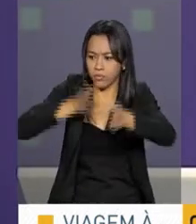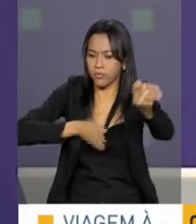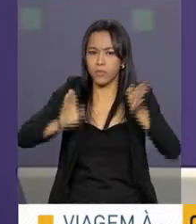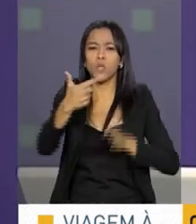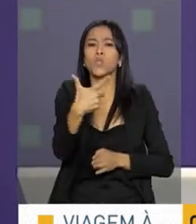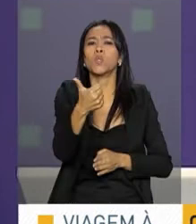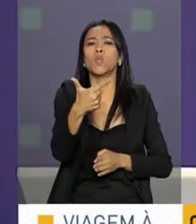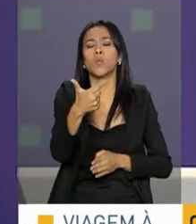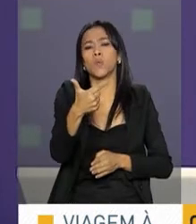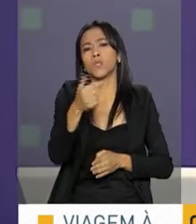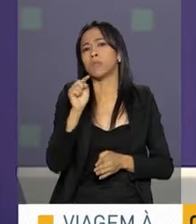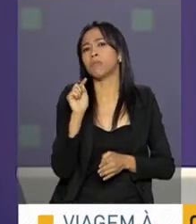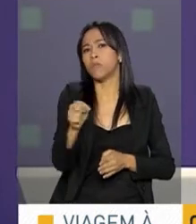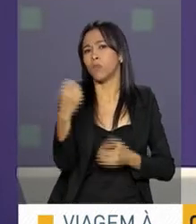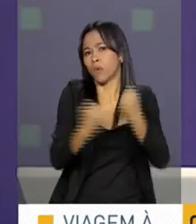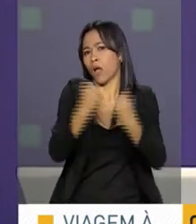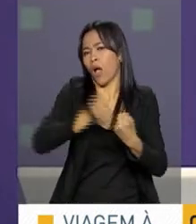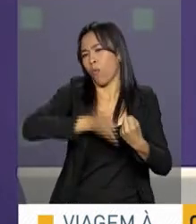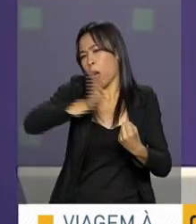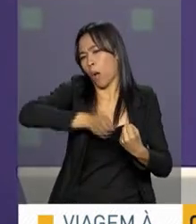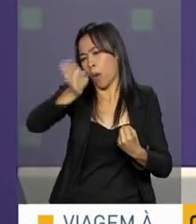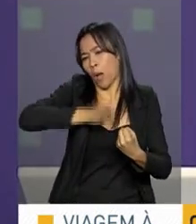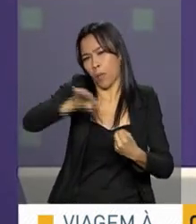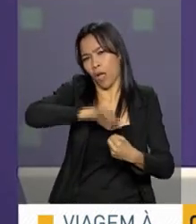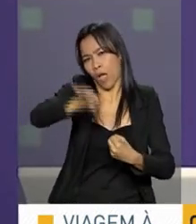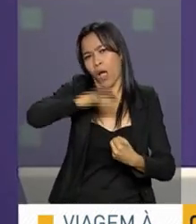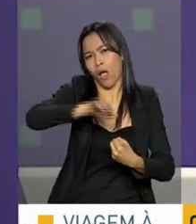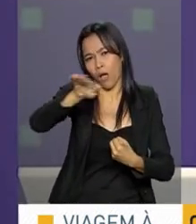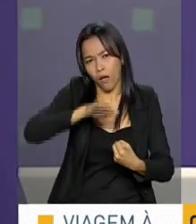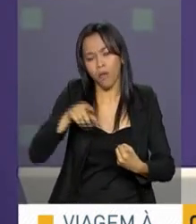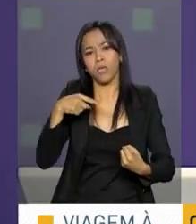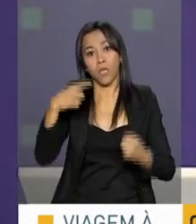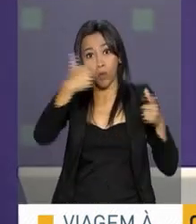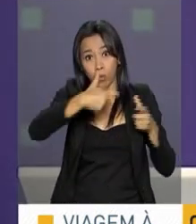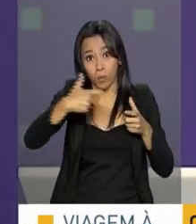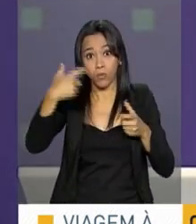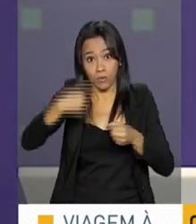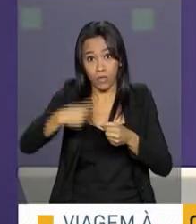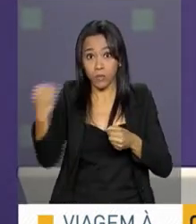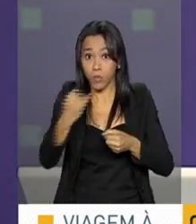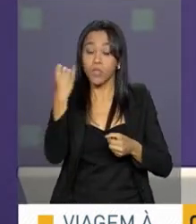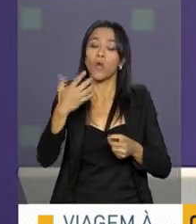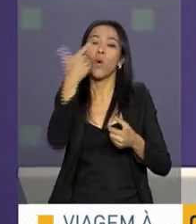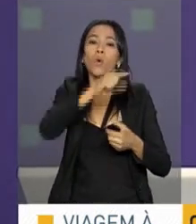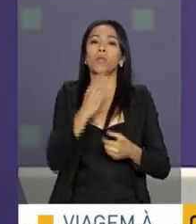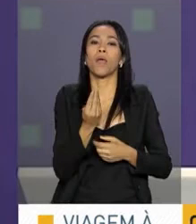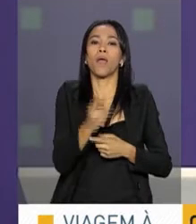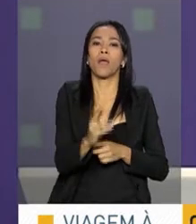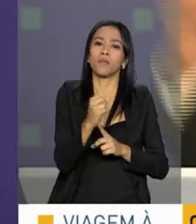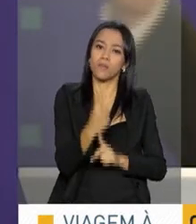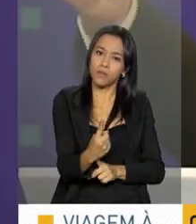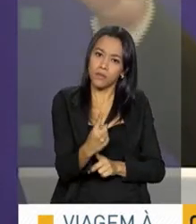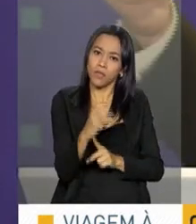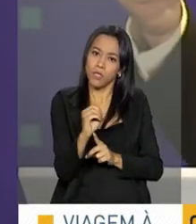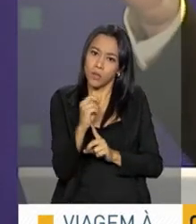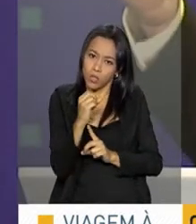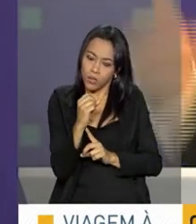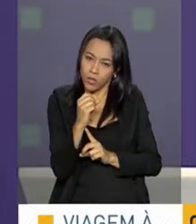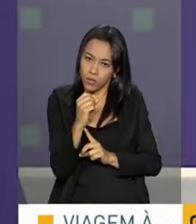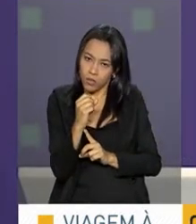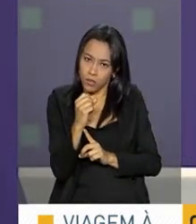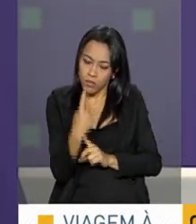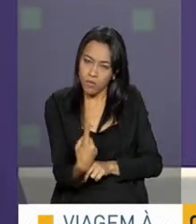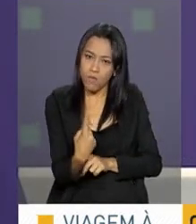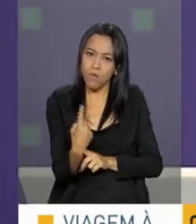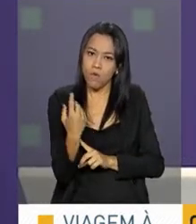mil veículos dia, também um corredor de exportação importante. A BR-101 em Santa Catarina, na parte